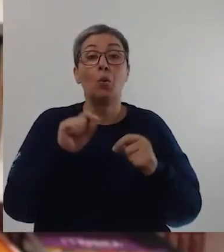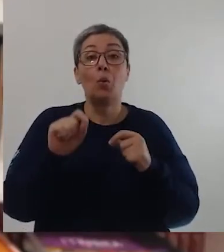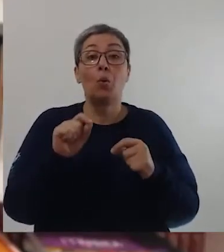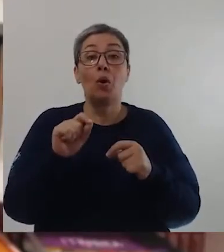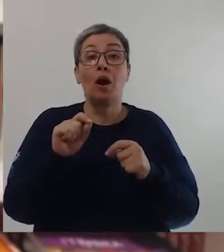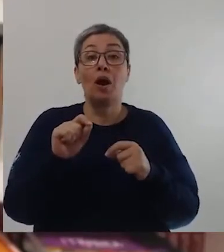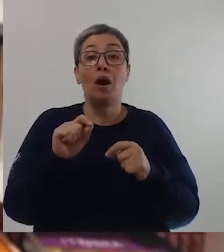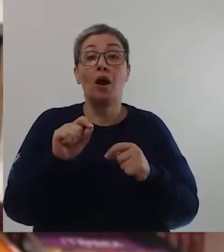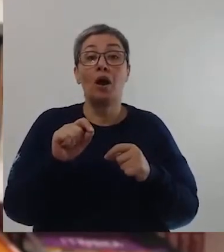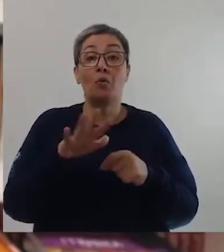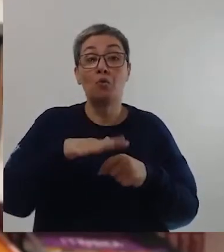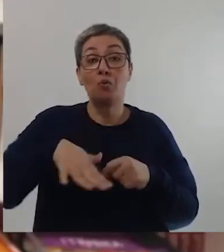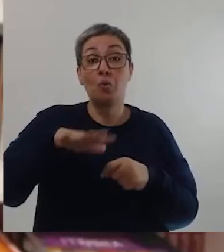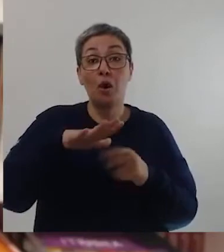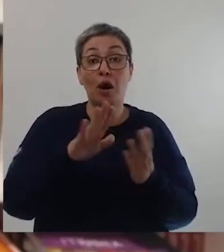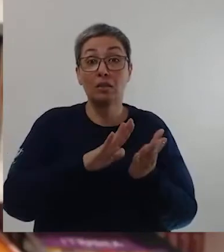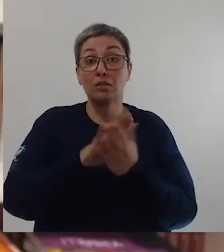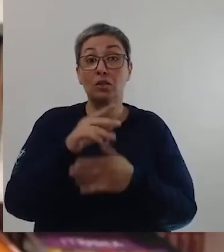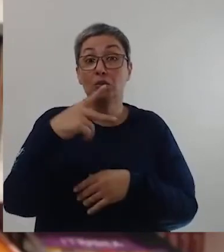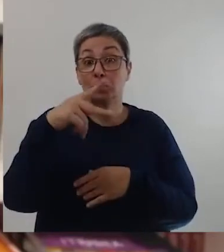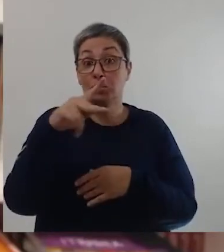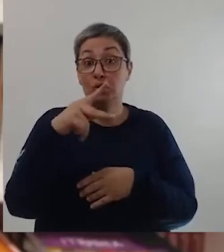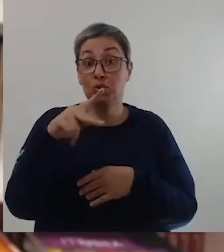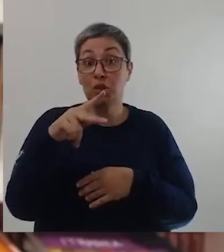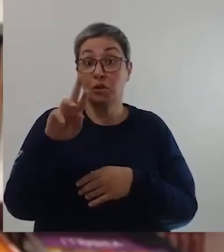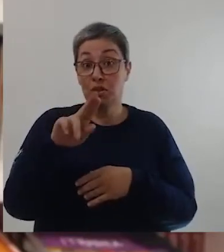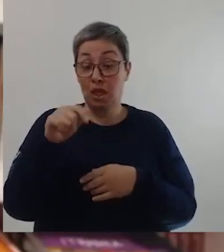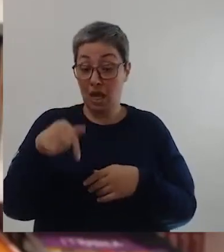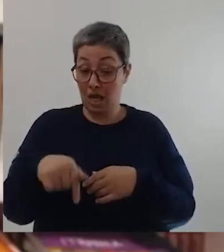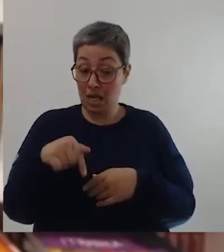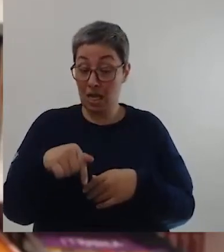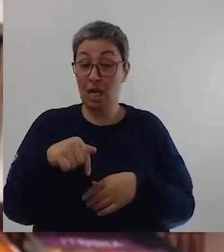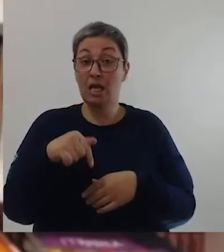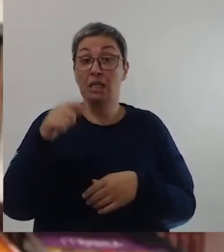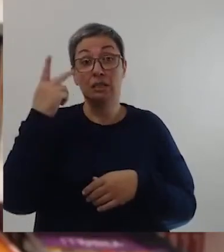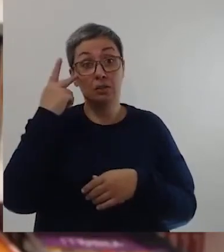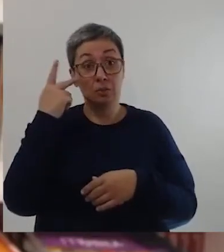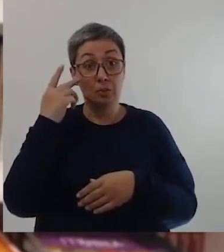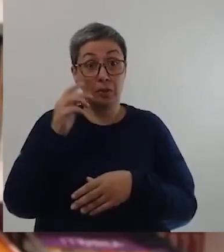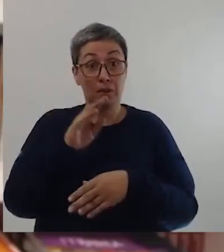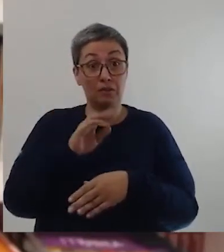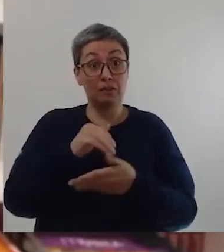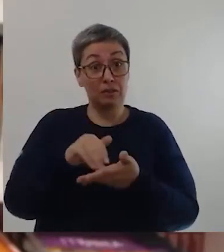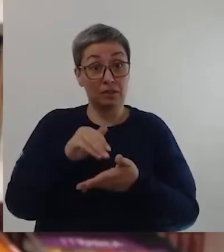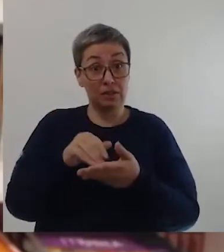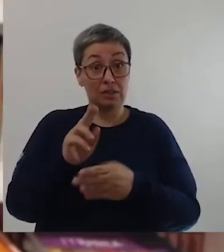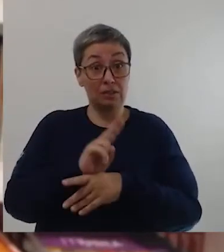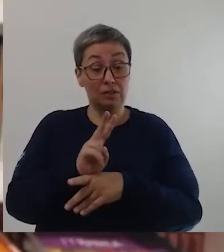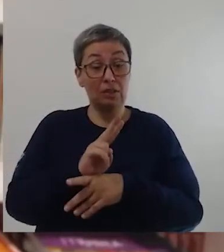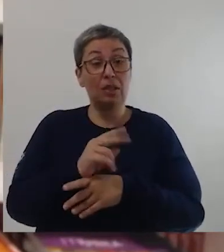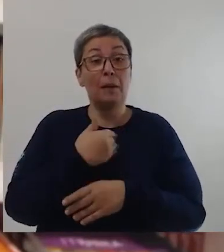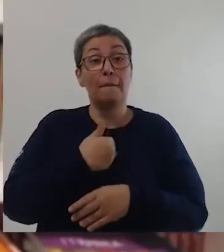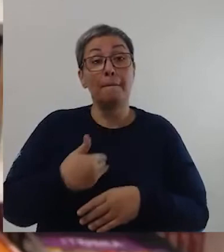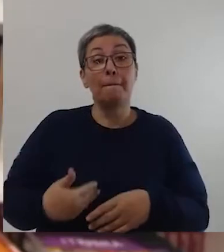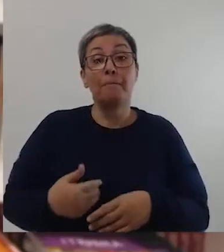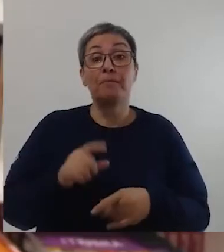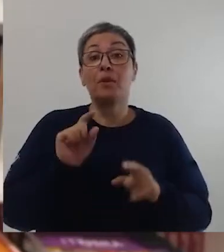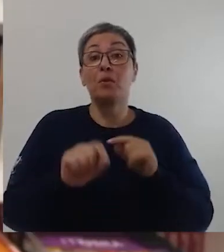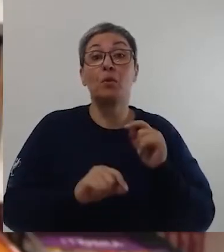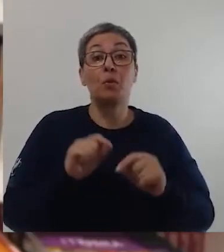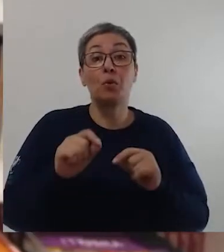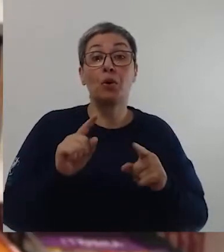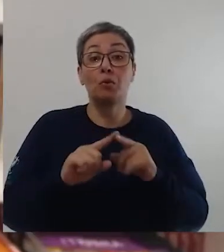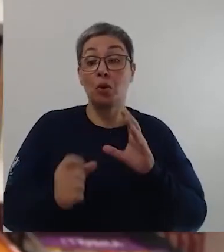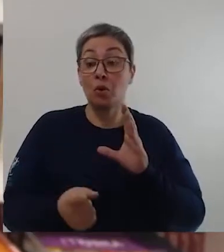Qual é o órgão expedidor do seu RG aqui em São Paulo é Secretaria de Segurança Pública né Né o